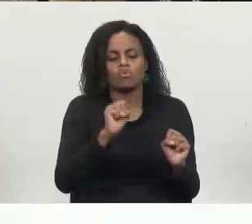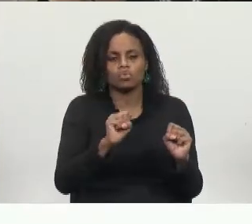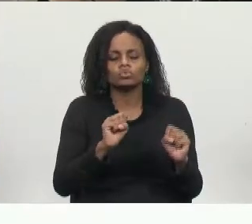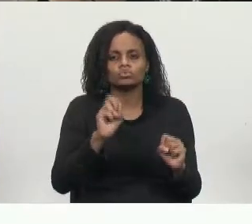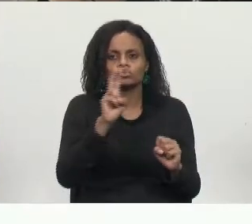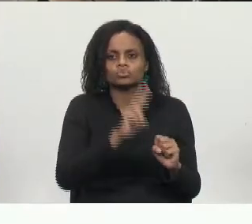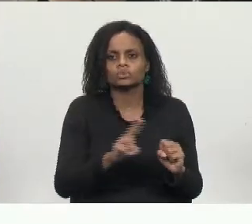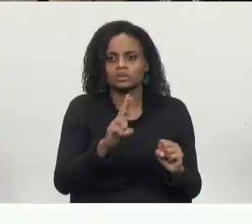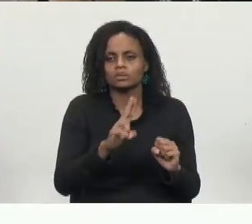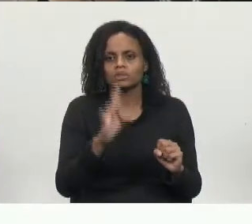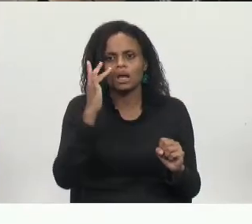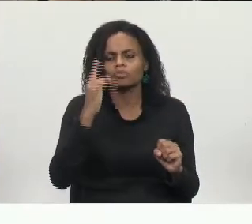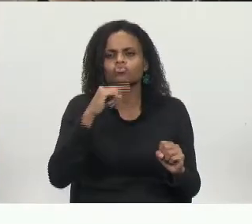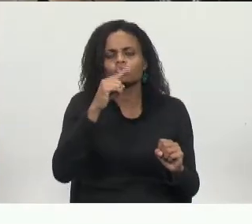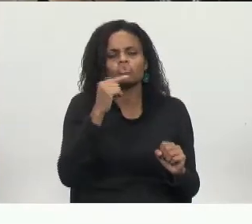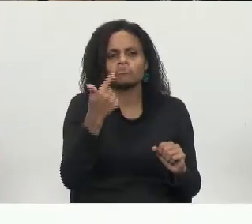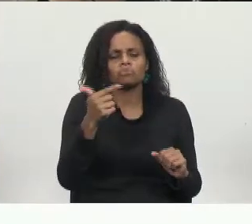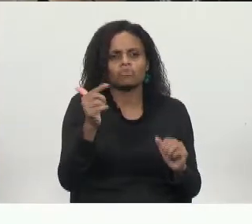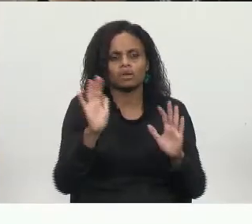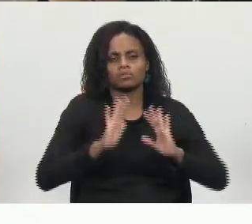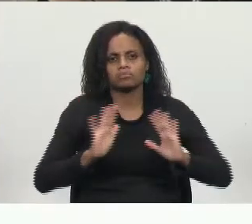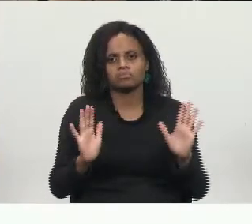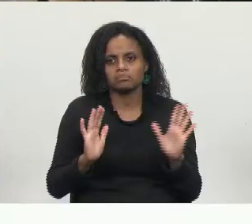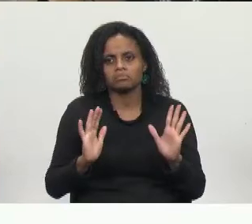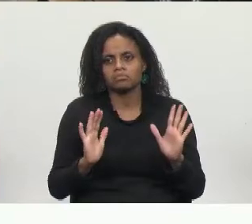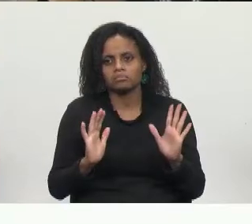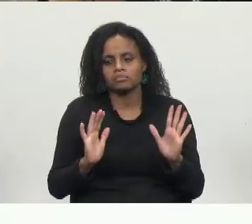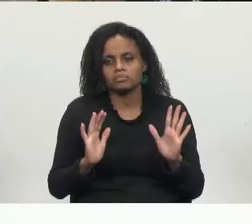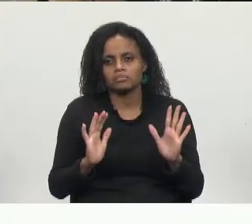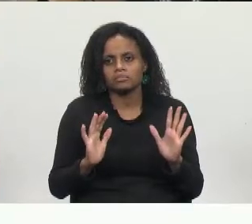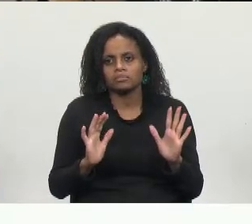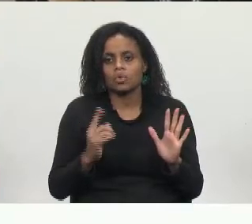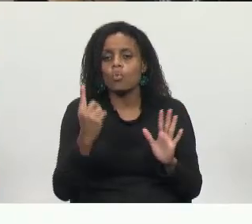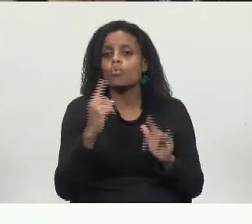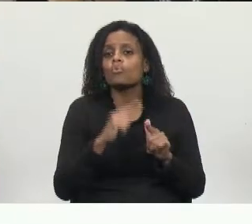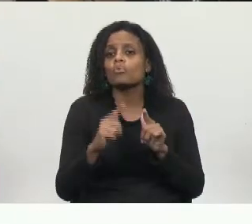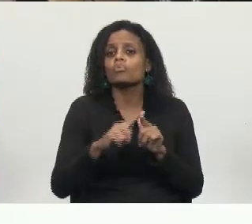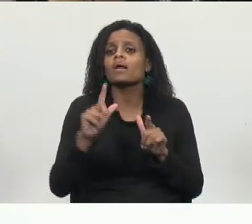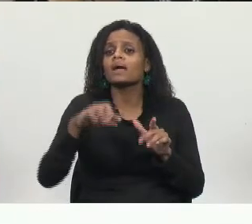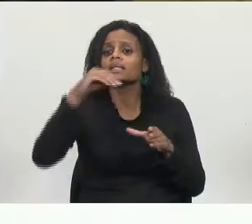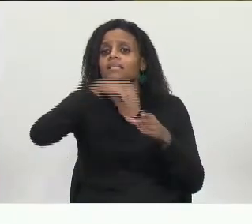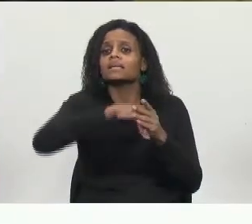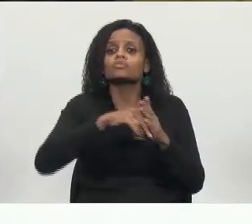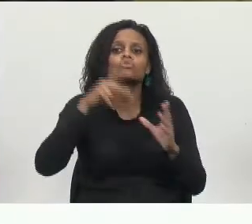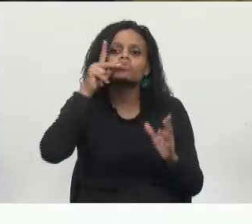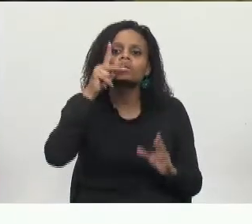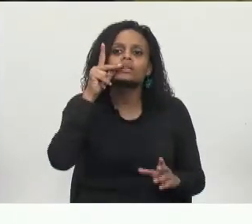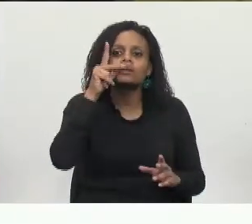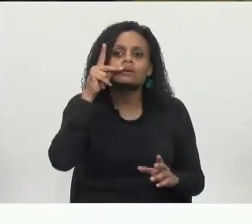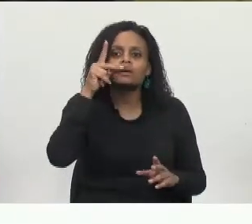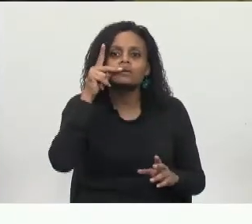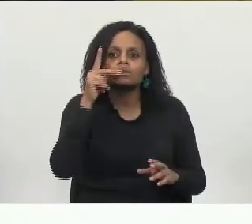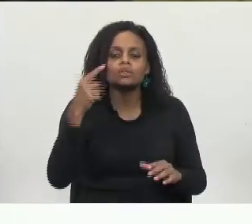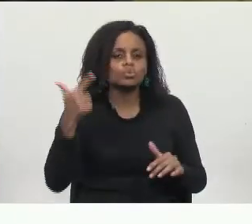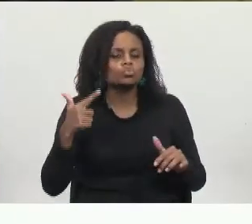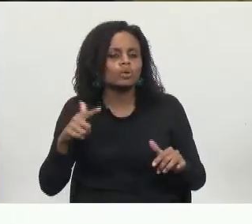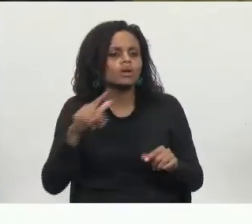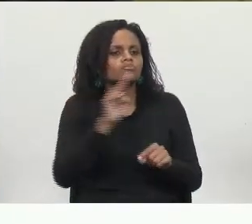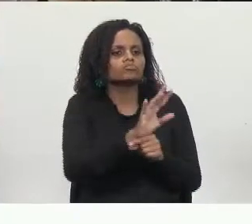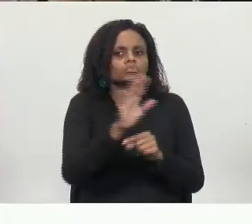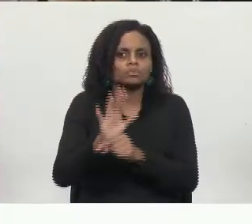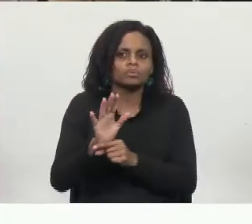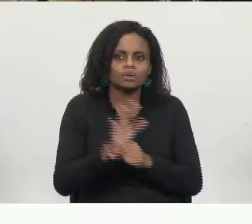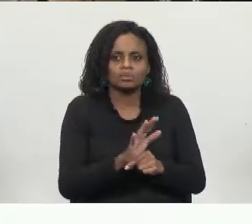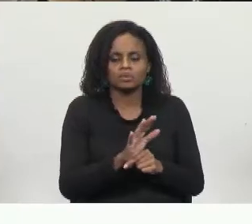que não tem dúvida em relação a isso, né? O único problema está sendo o plenário, que ainda não nos garante a segurança de nós andarmos sem